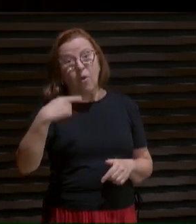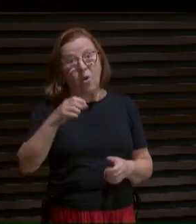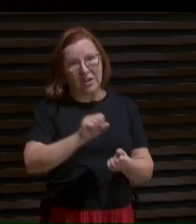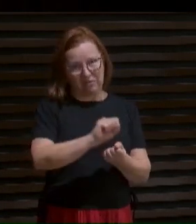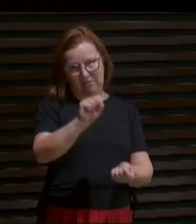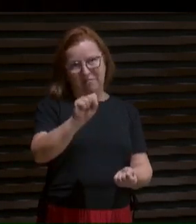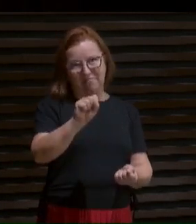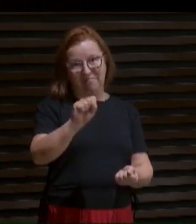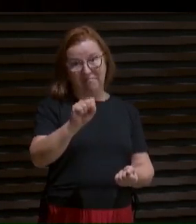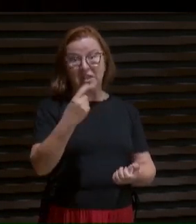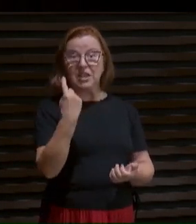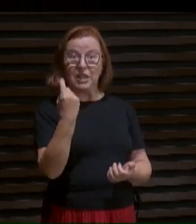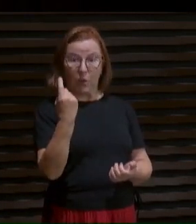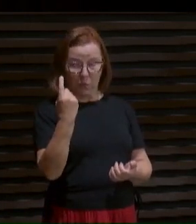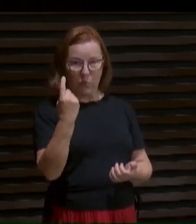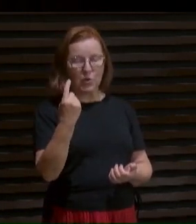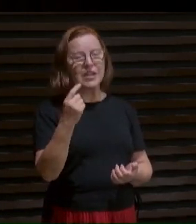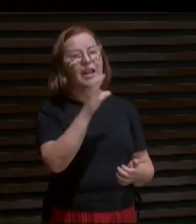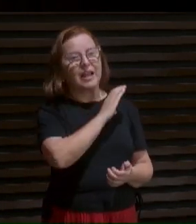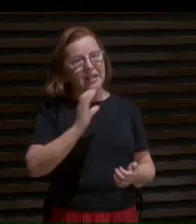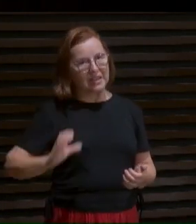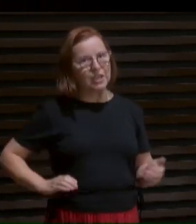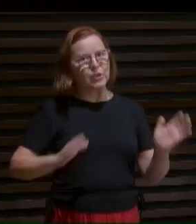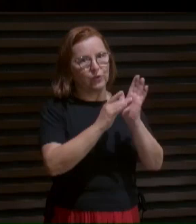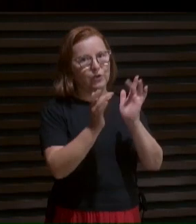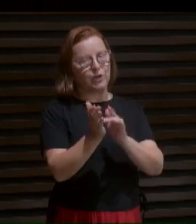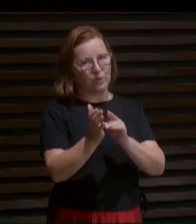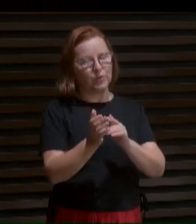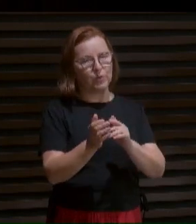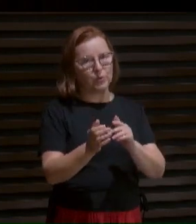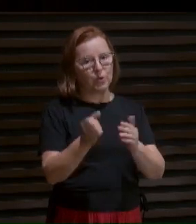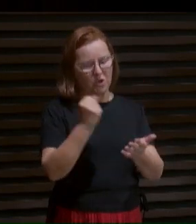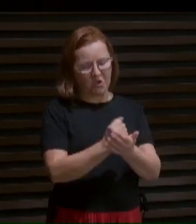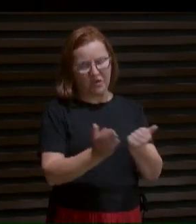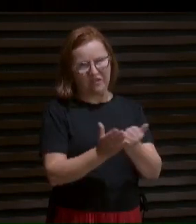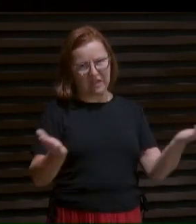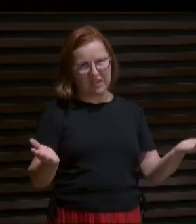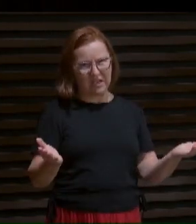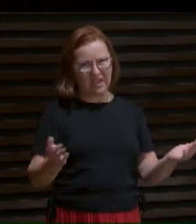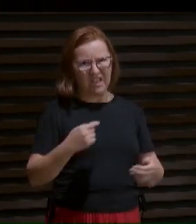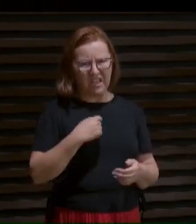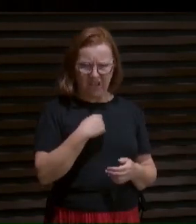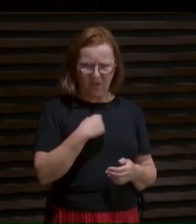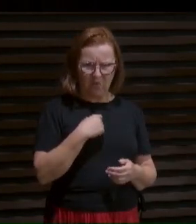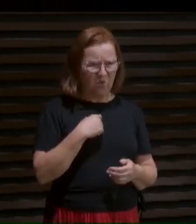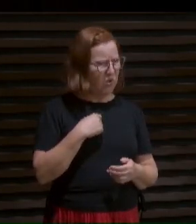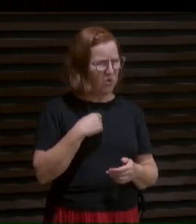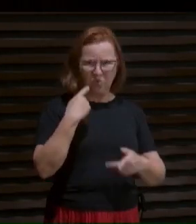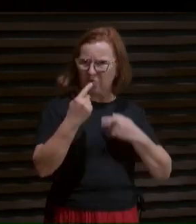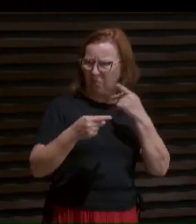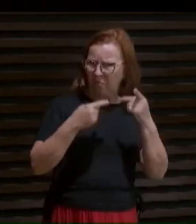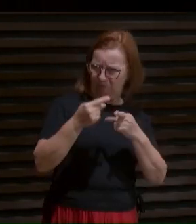e a única solução é Cristo Jesus e esse crucificado, e eu nego para a pessoa que está passando por